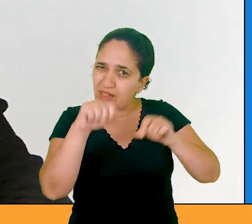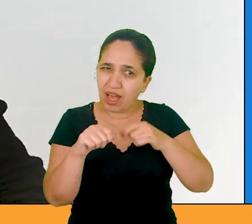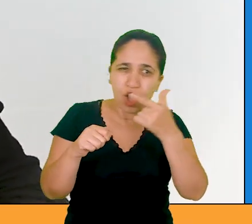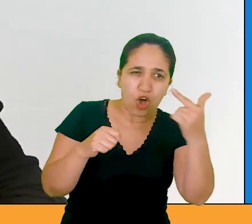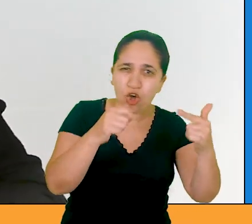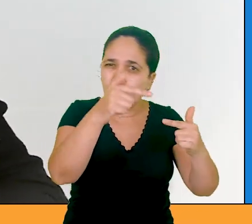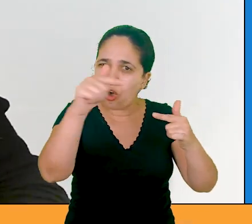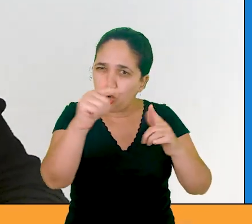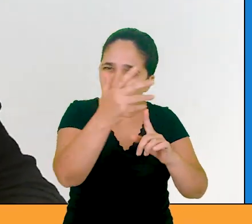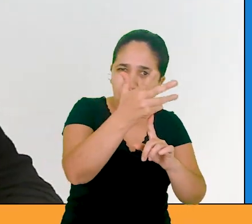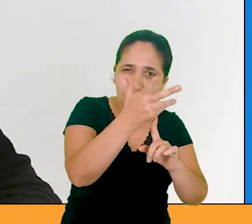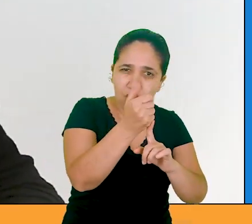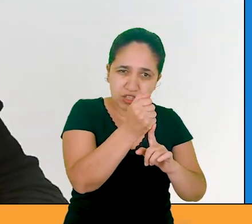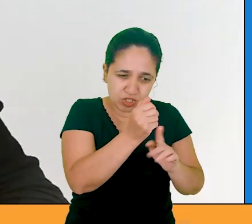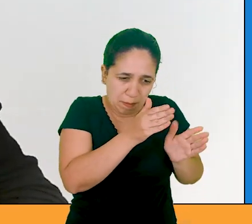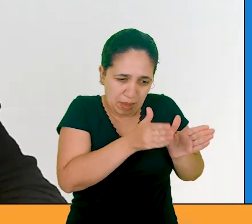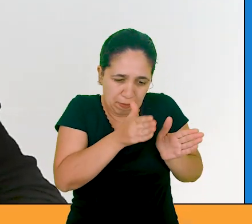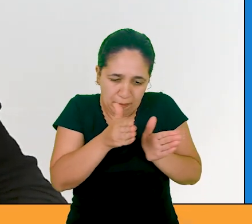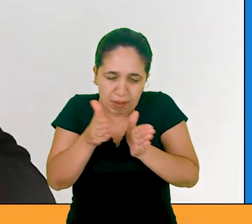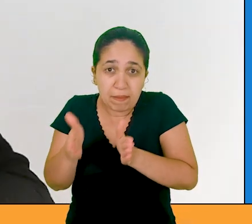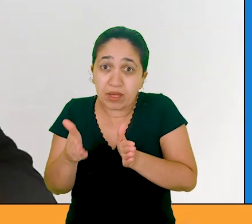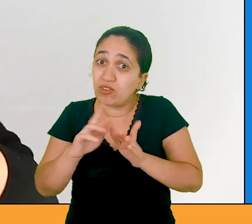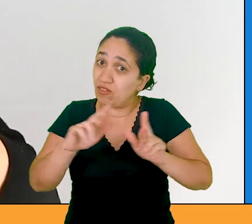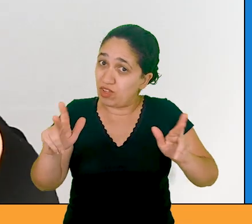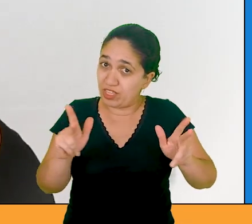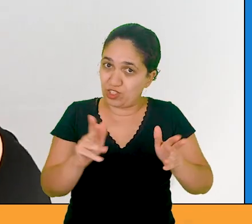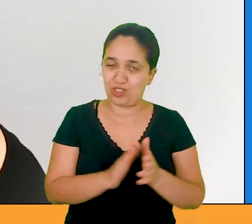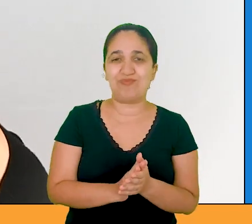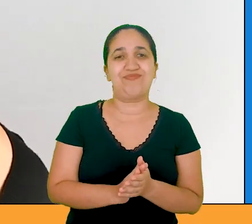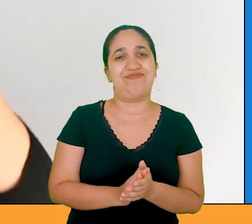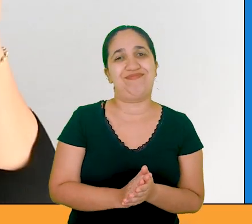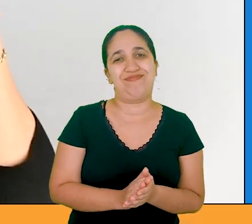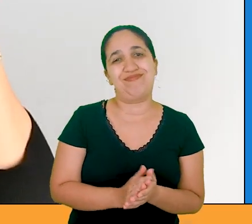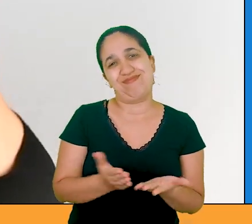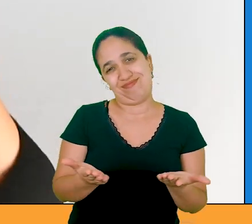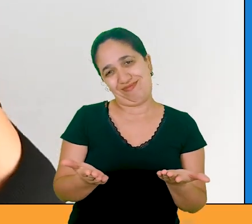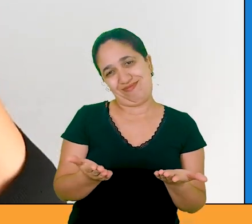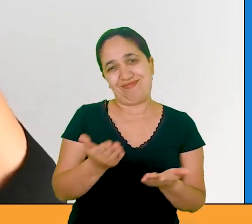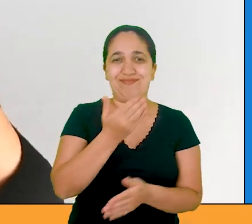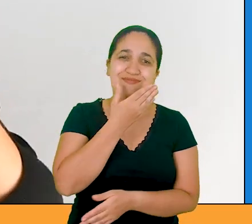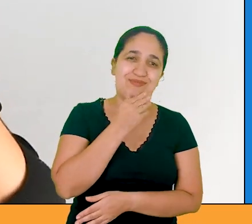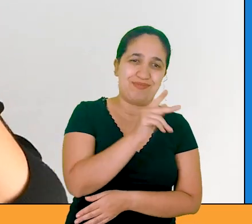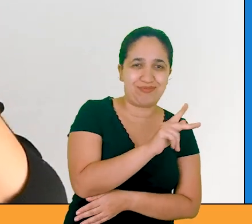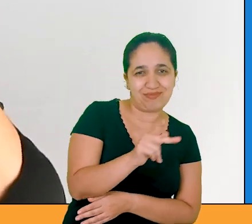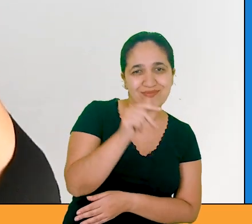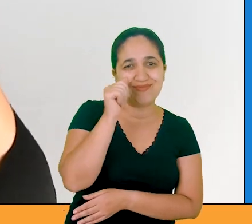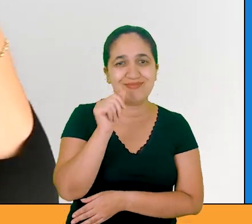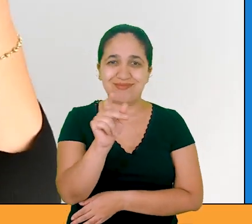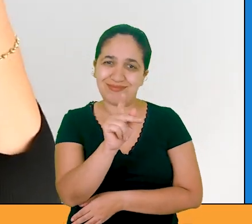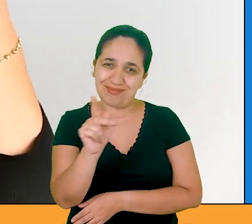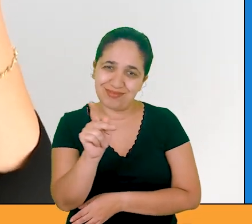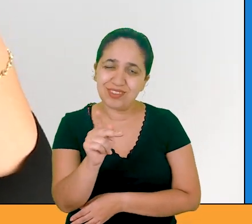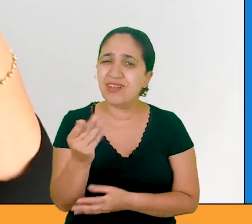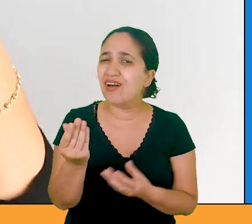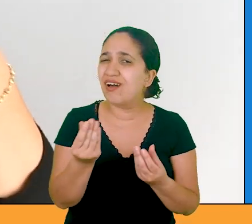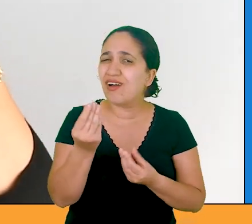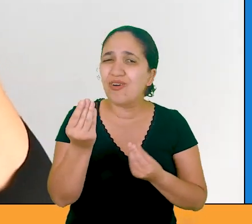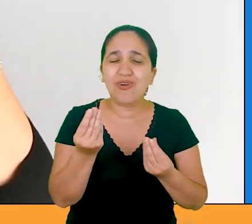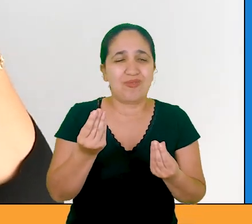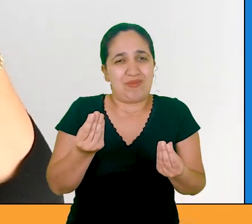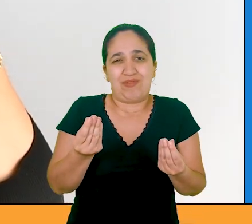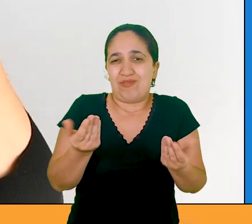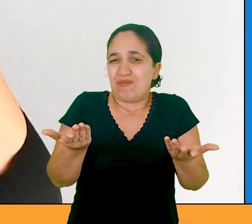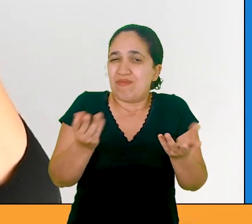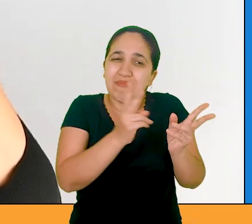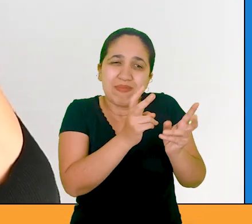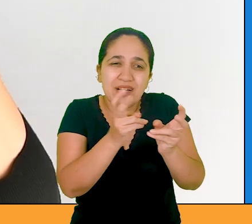com outros artistas e outros períodos da arte? Então, esse finalzinho, professor, professora, como que você